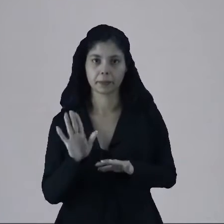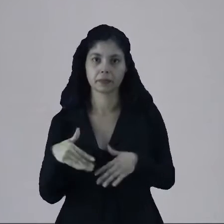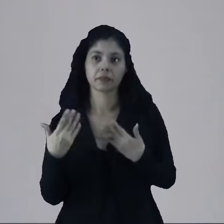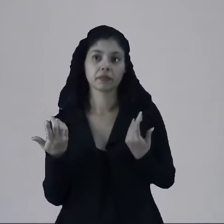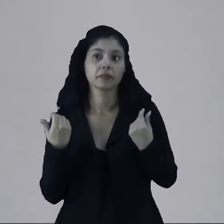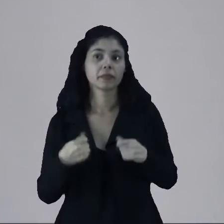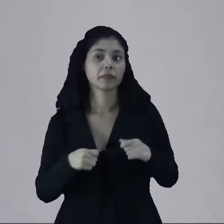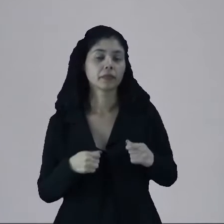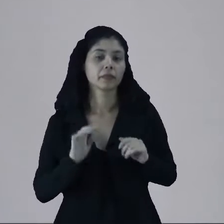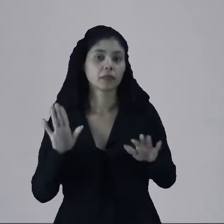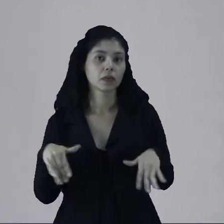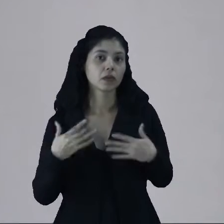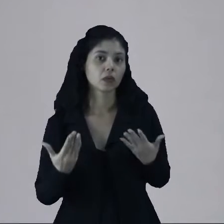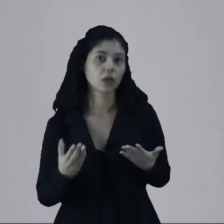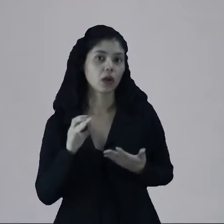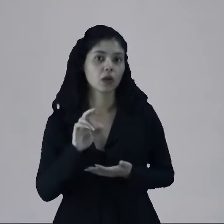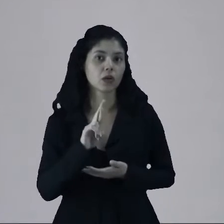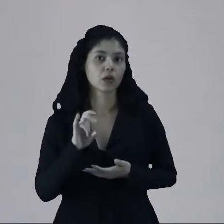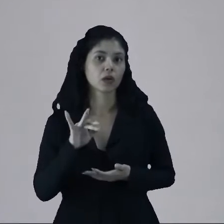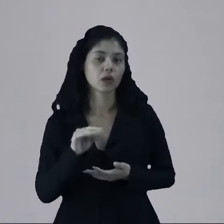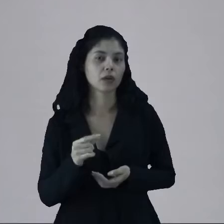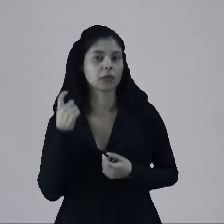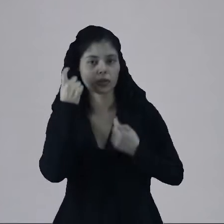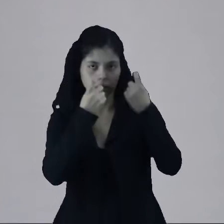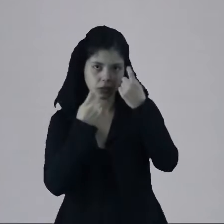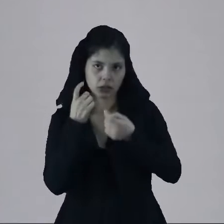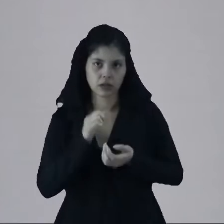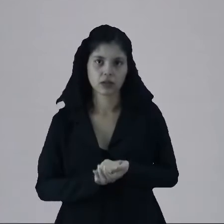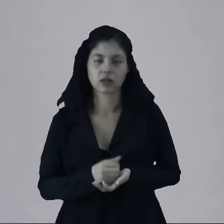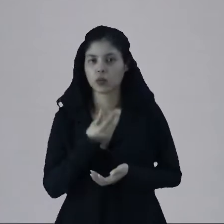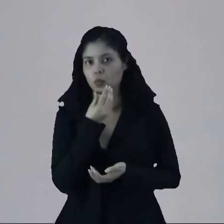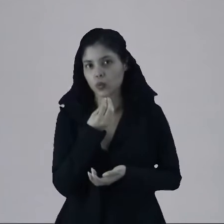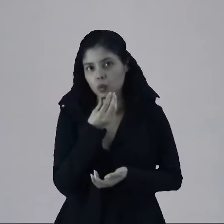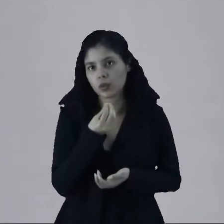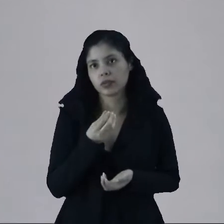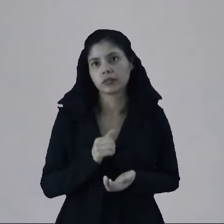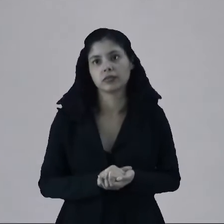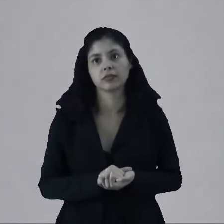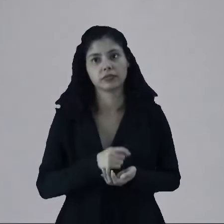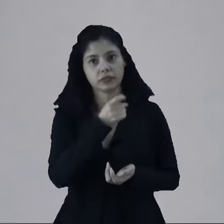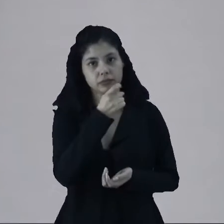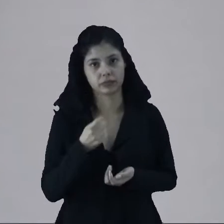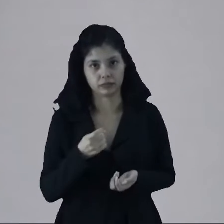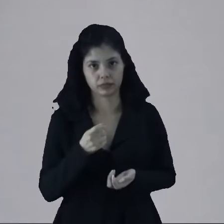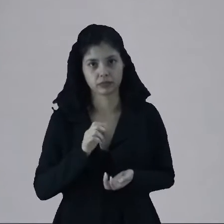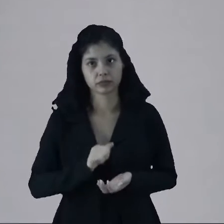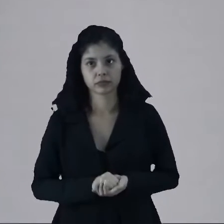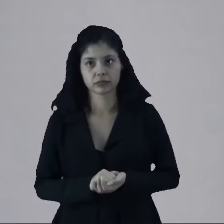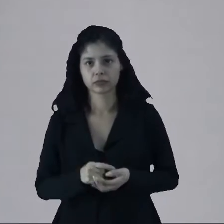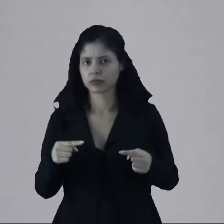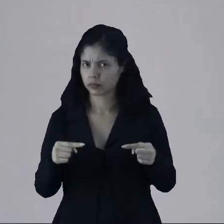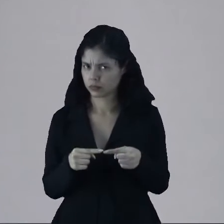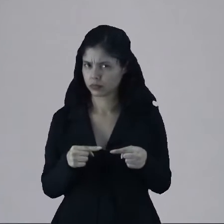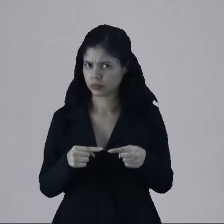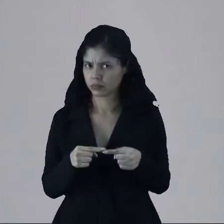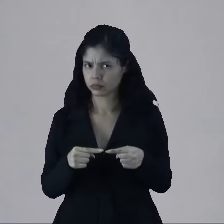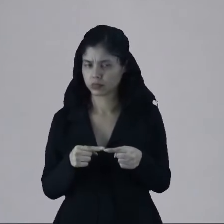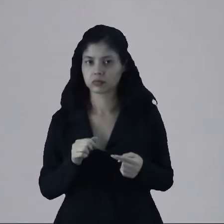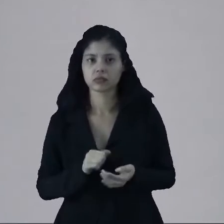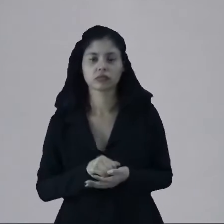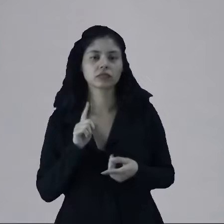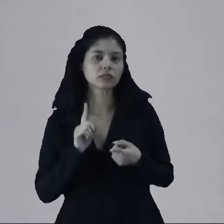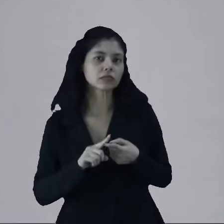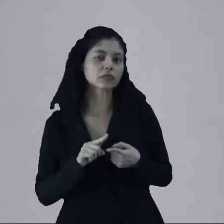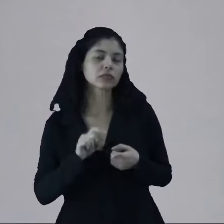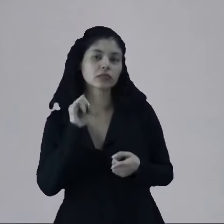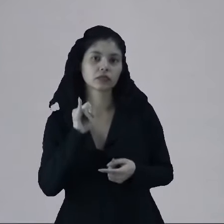vai precisar aparecer em qual cromossomo para ser expresso, por exemplo, num homem? No X. Concorda comigo? Porque